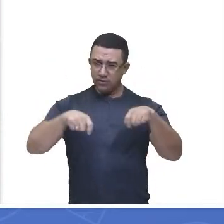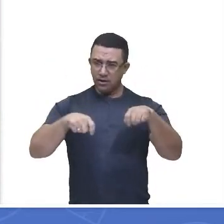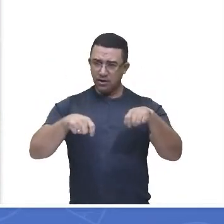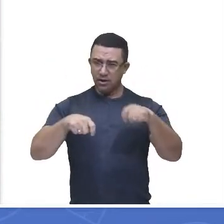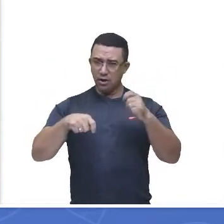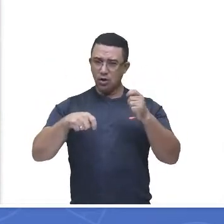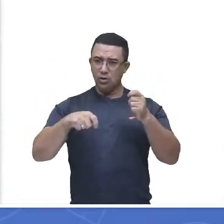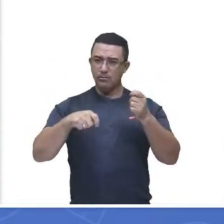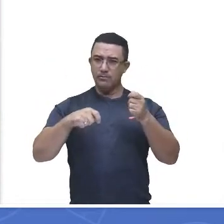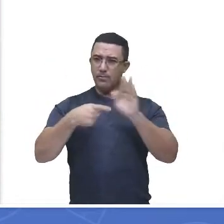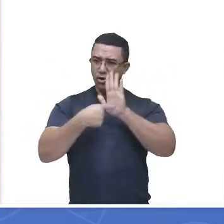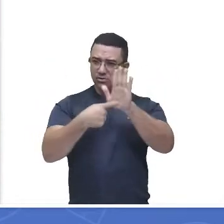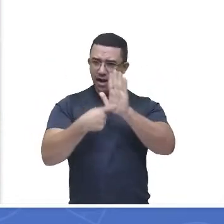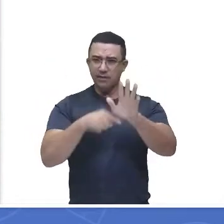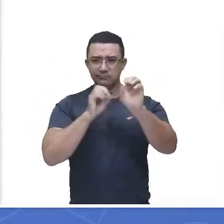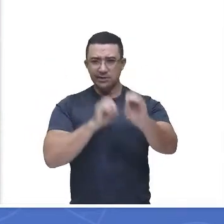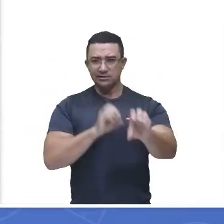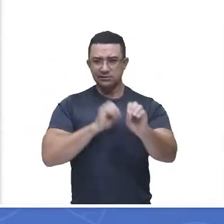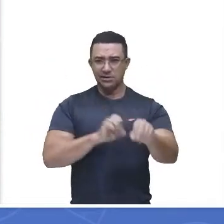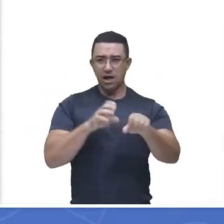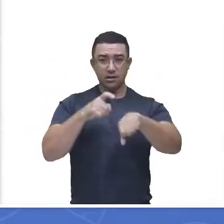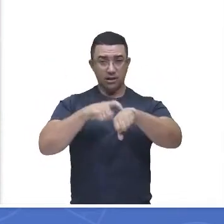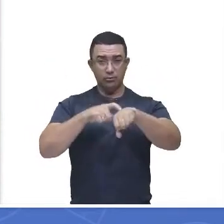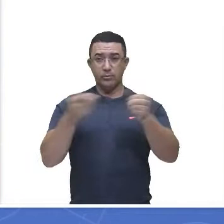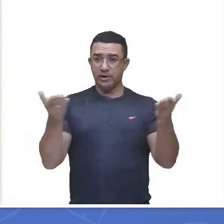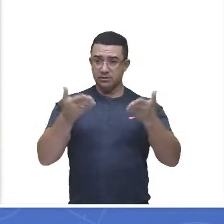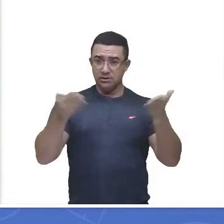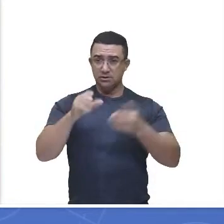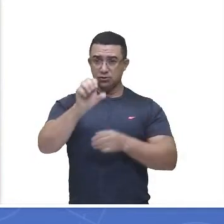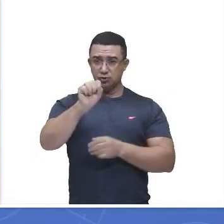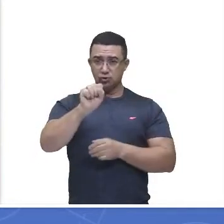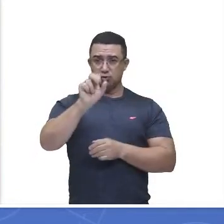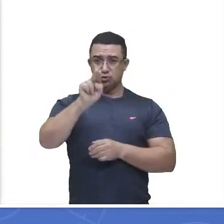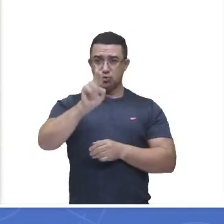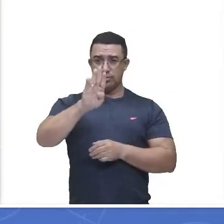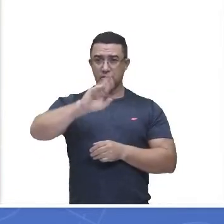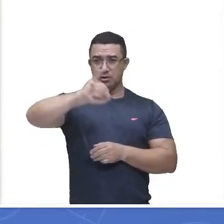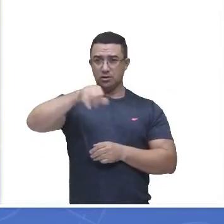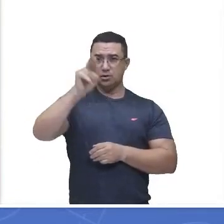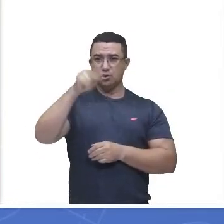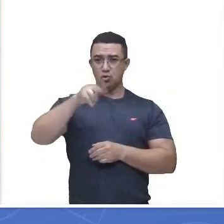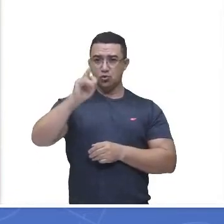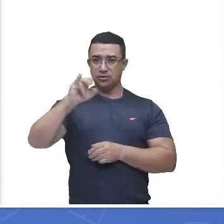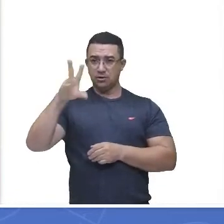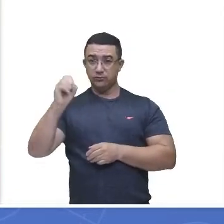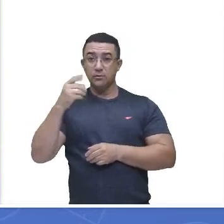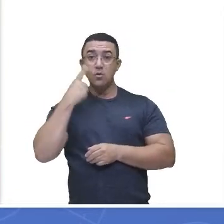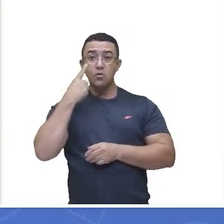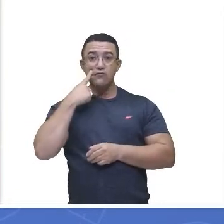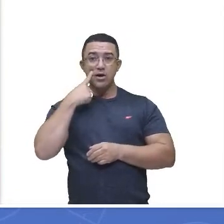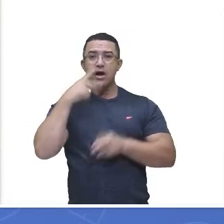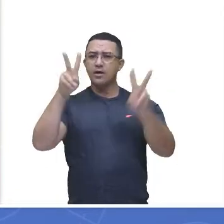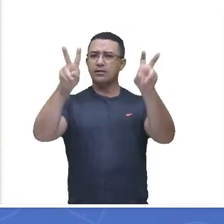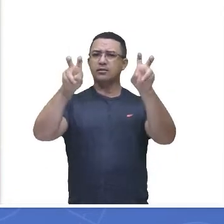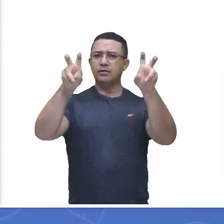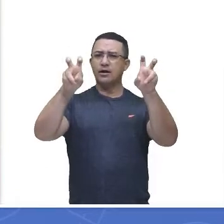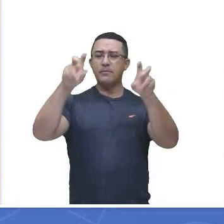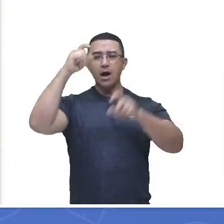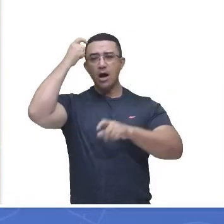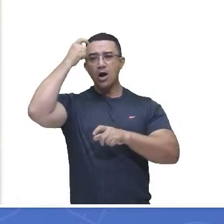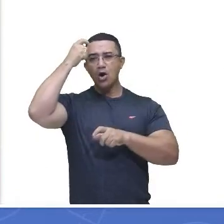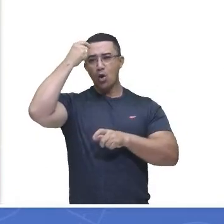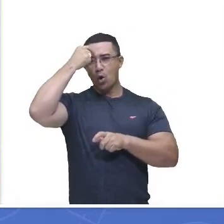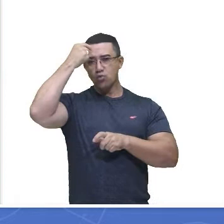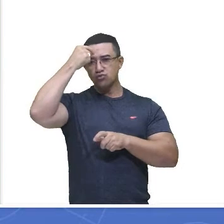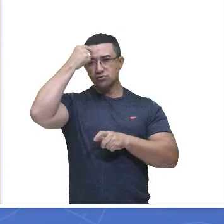o presente do subjuntivo, nós vamos falar um pouquinho sobre consciência negra. Vejamos, olha só, no dia 20